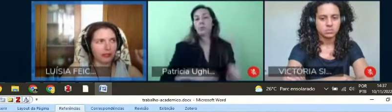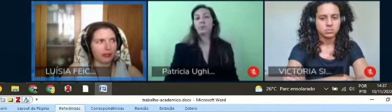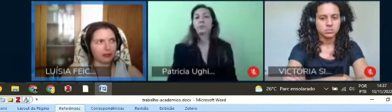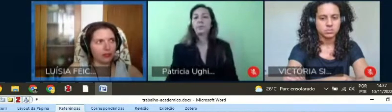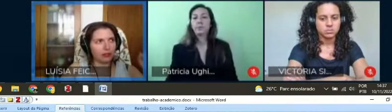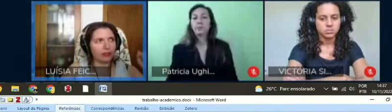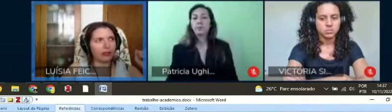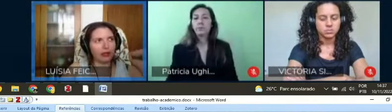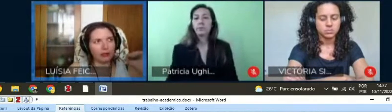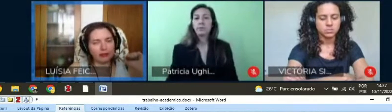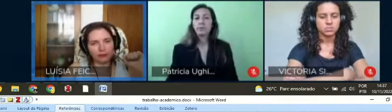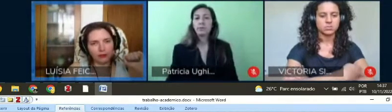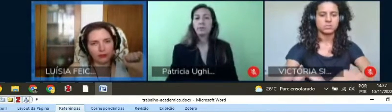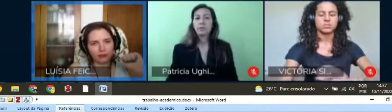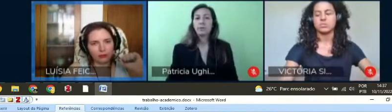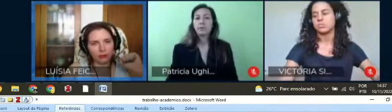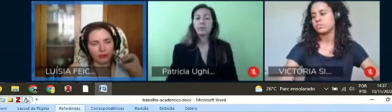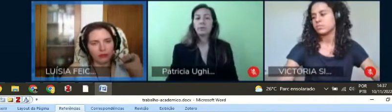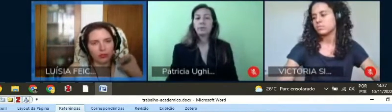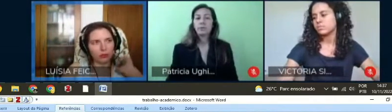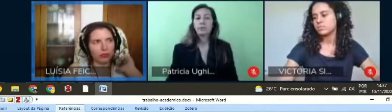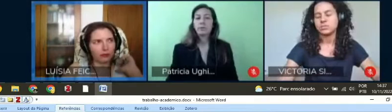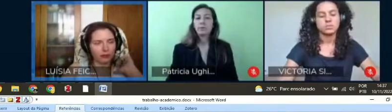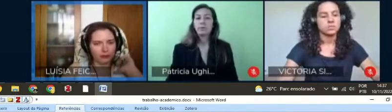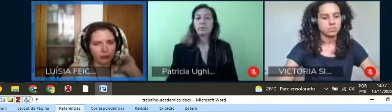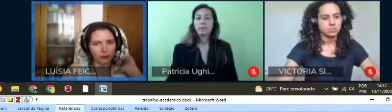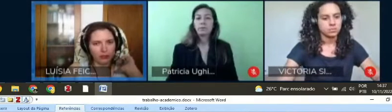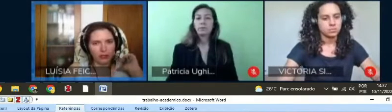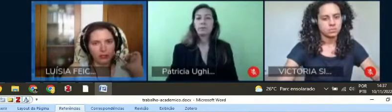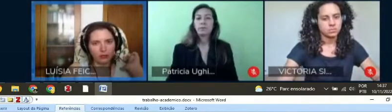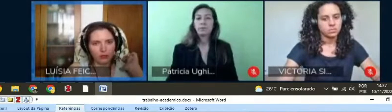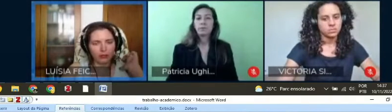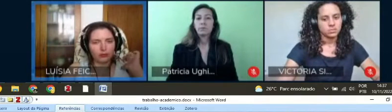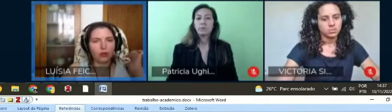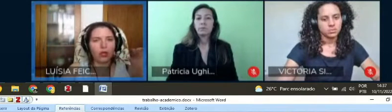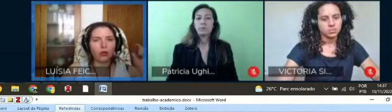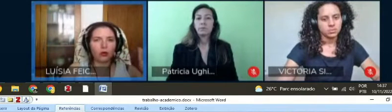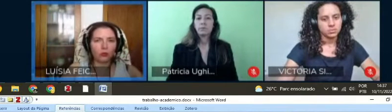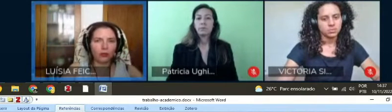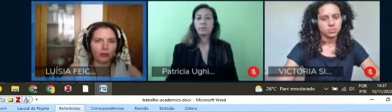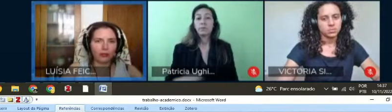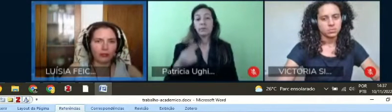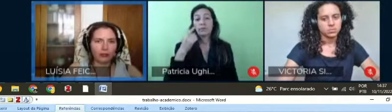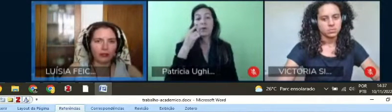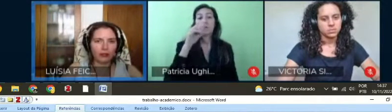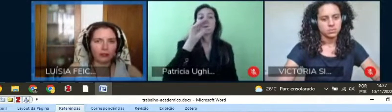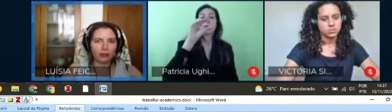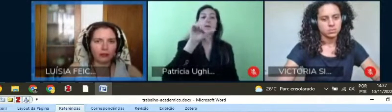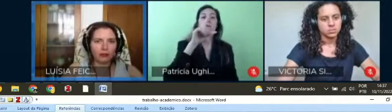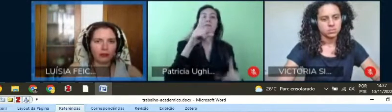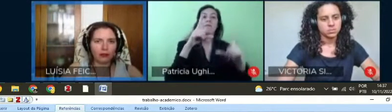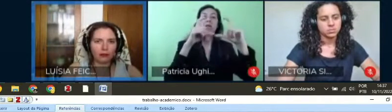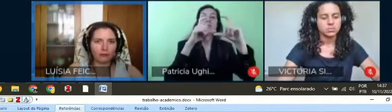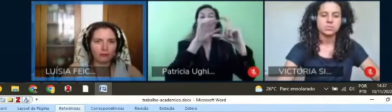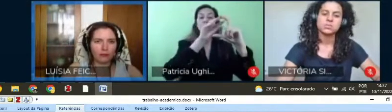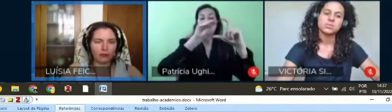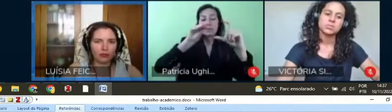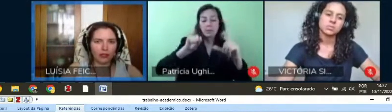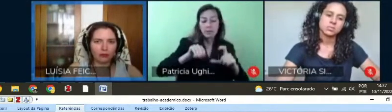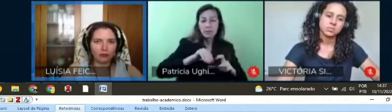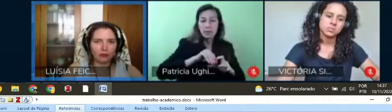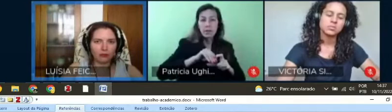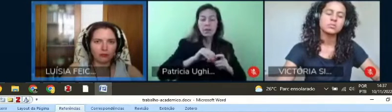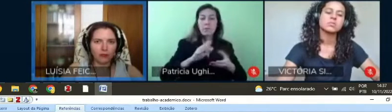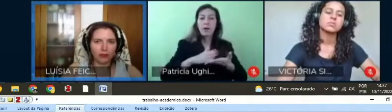de inserir a legenda lá da figura, no momento de incluir a figura no texto, como aqui